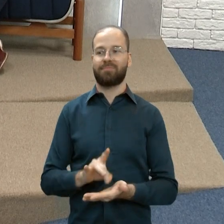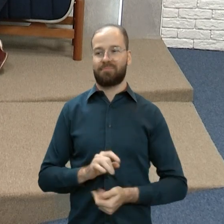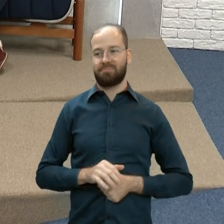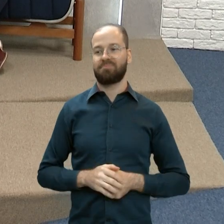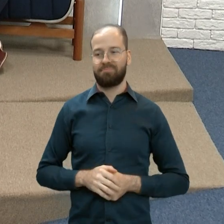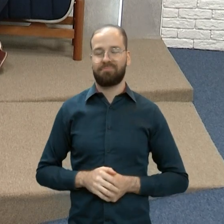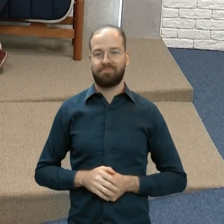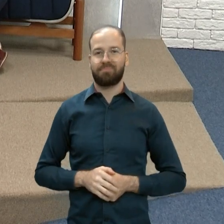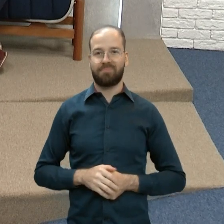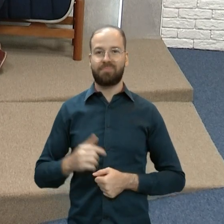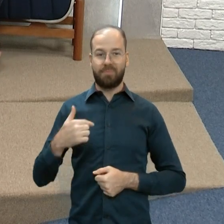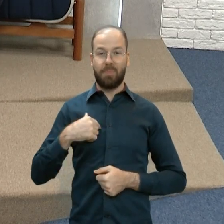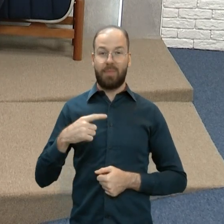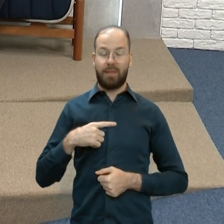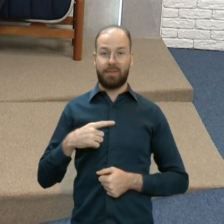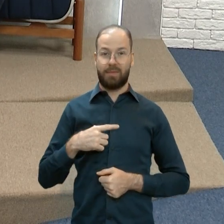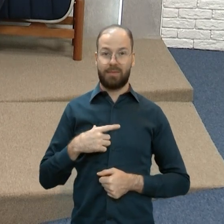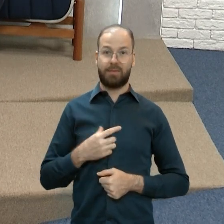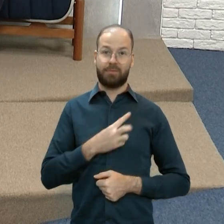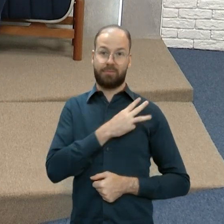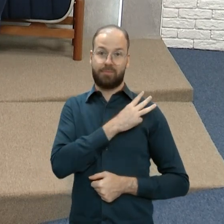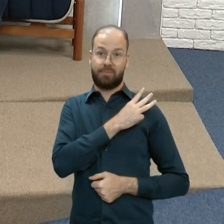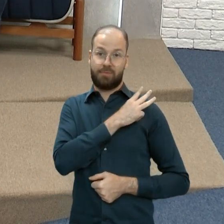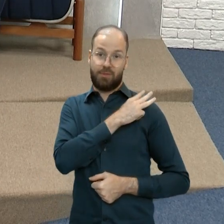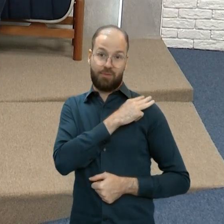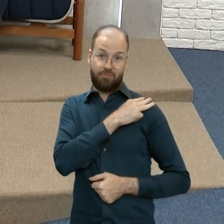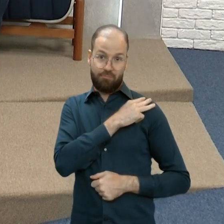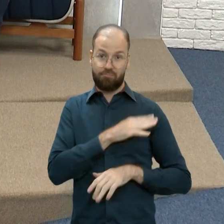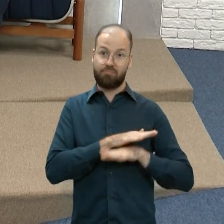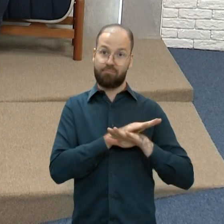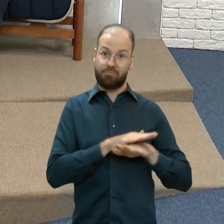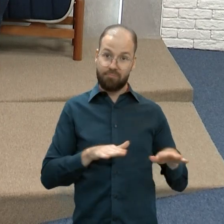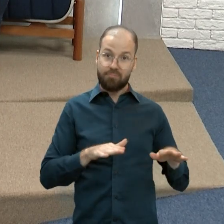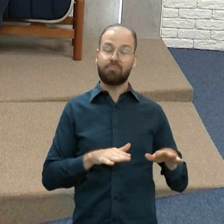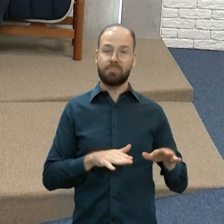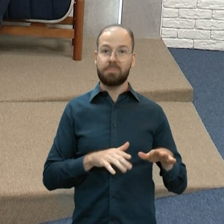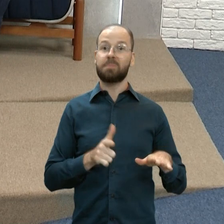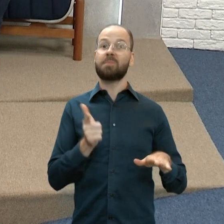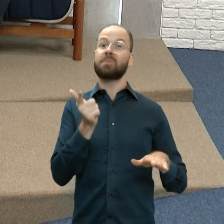eu terminei o 3º ano do ensino médio e